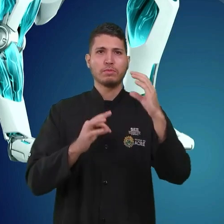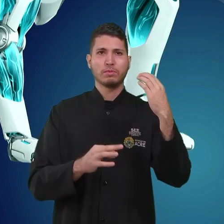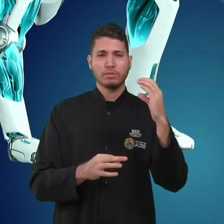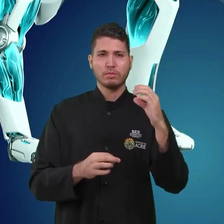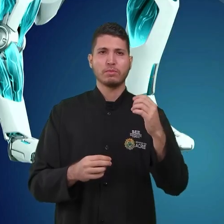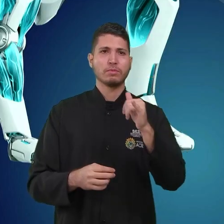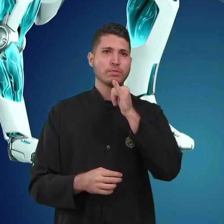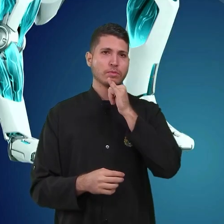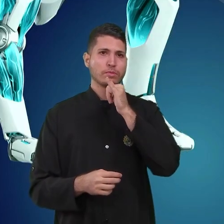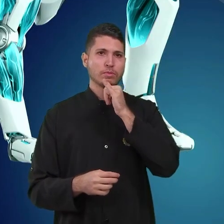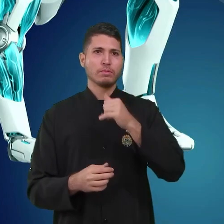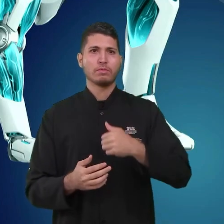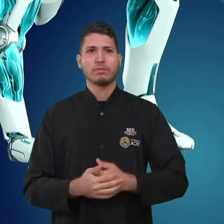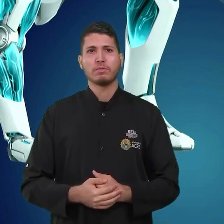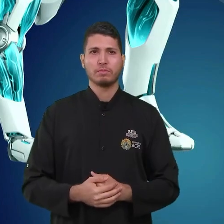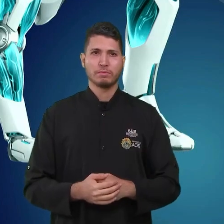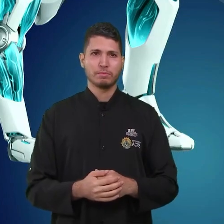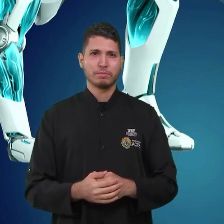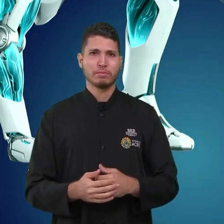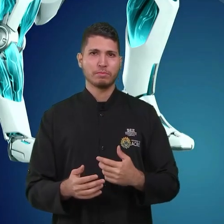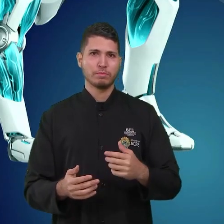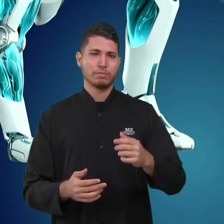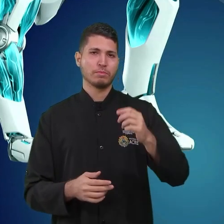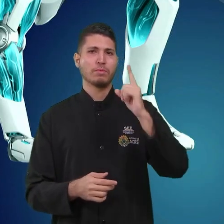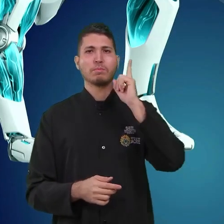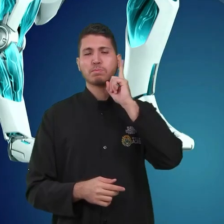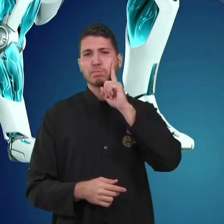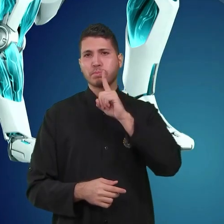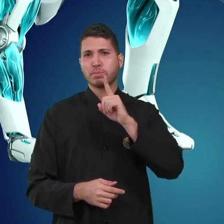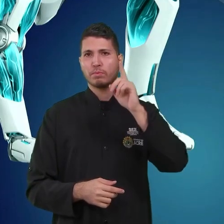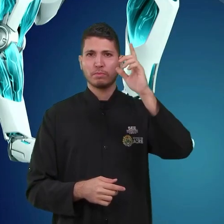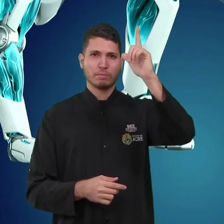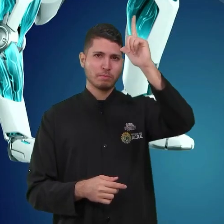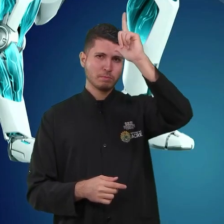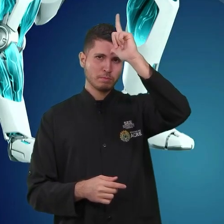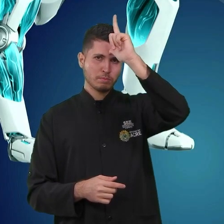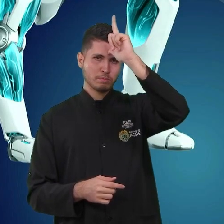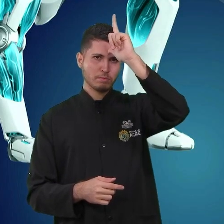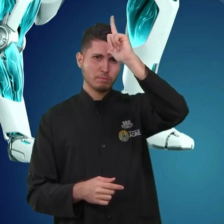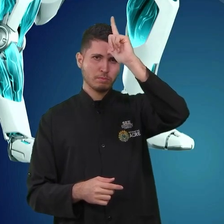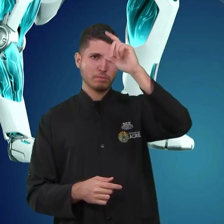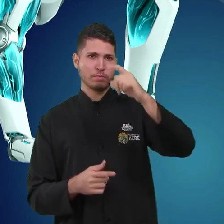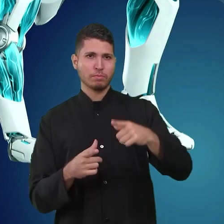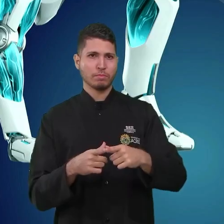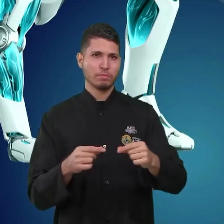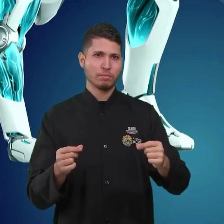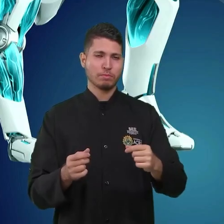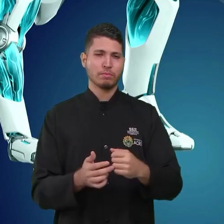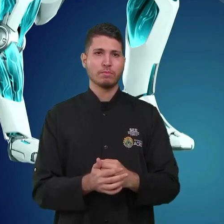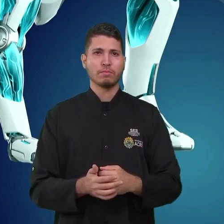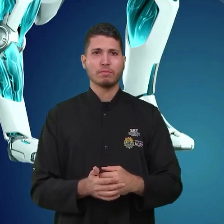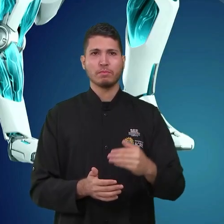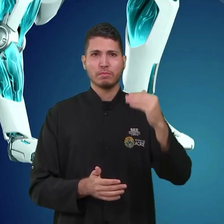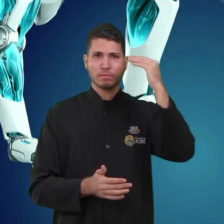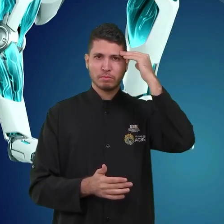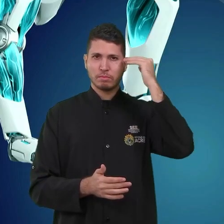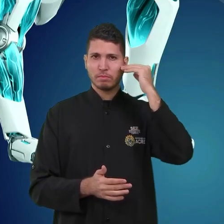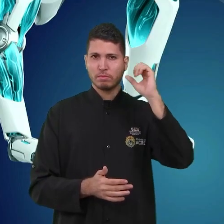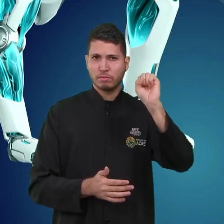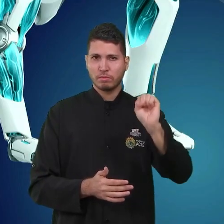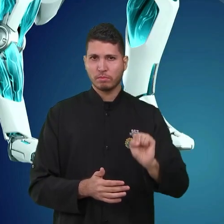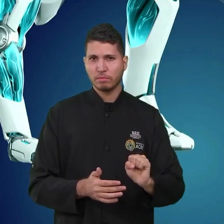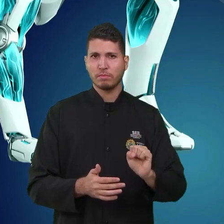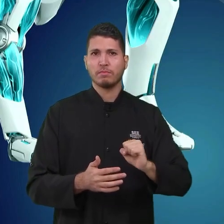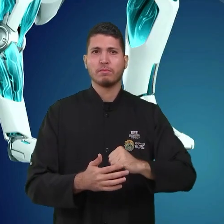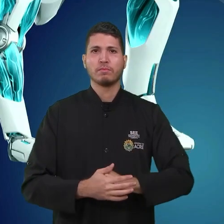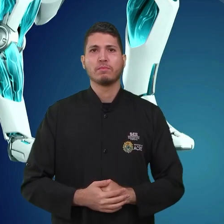Estados Unidos, Alemanha, Japão, Coreia do Sul e também países da União